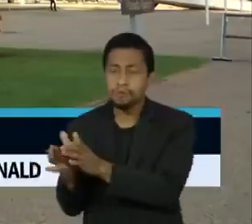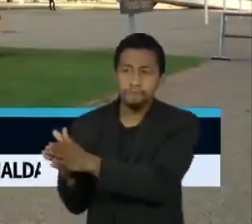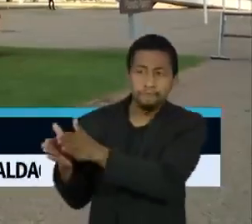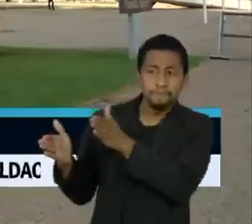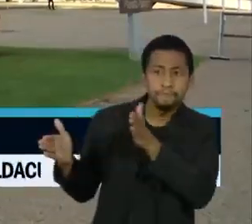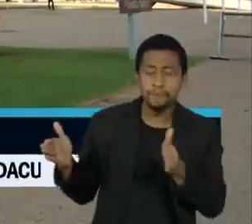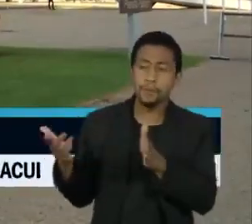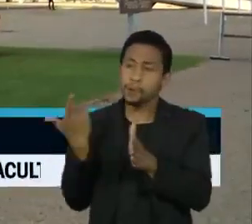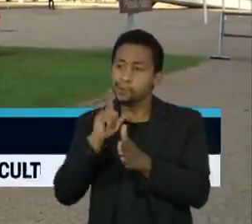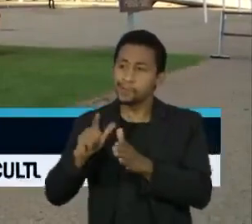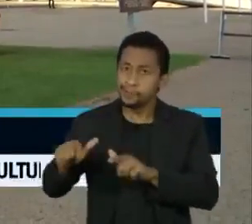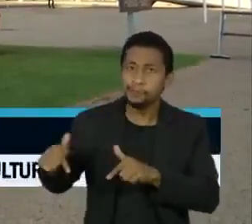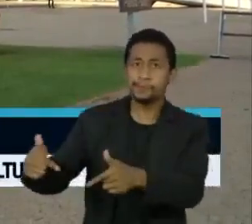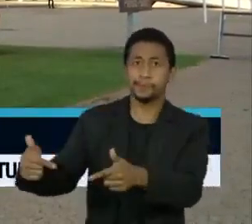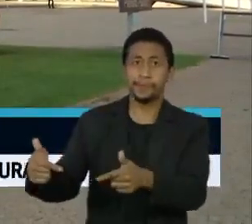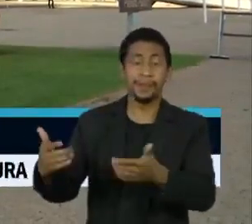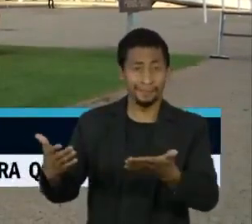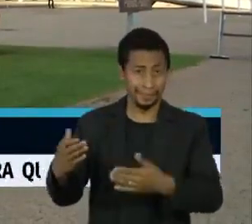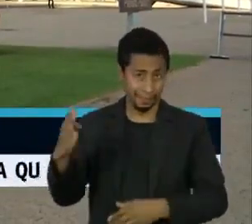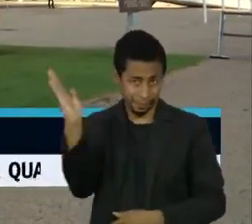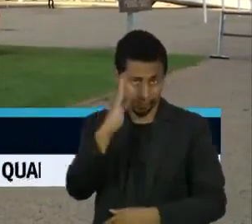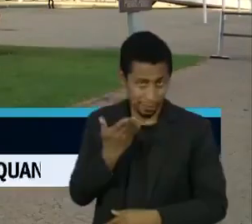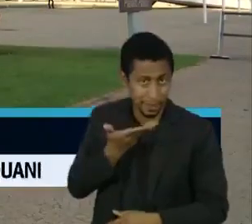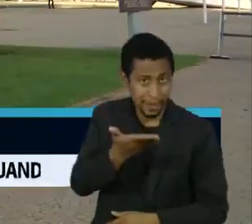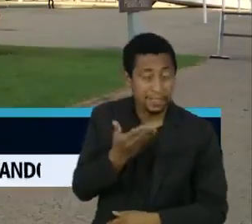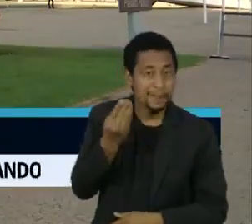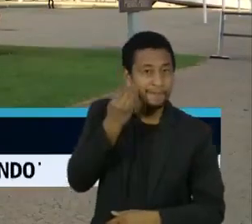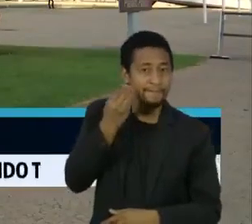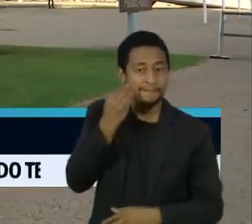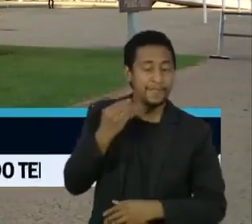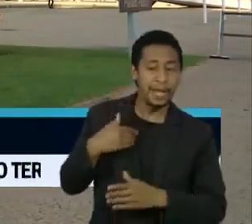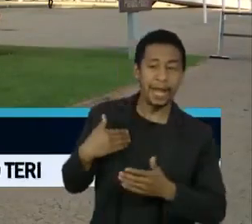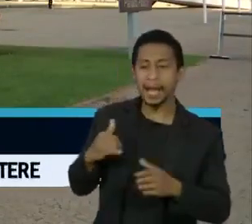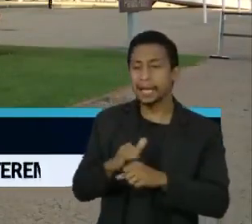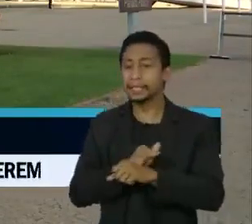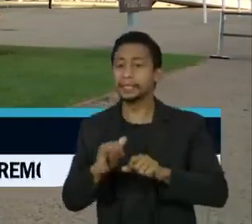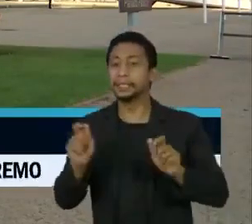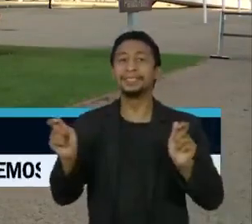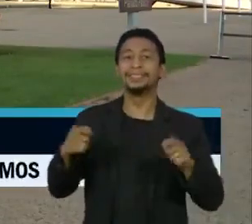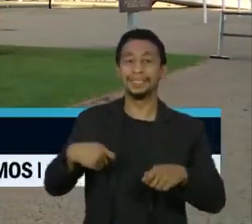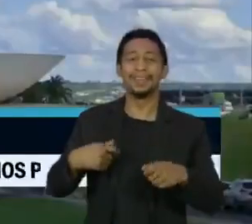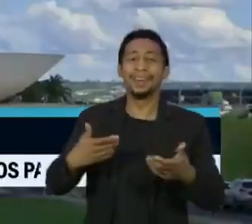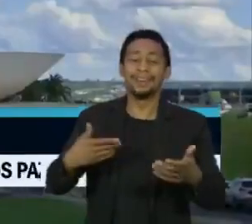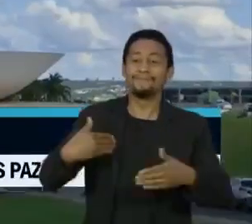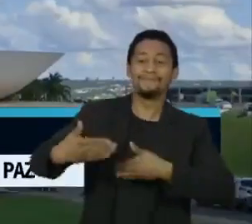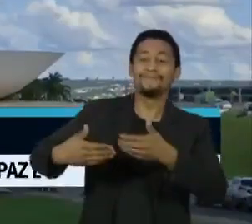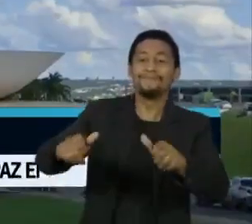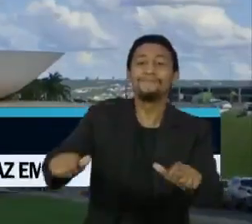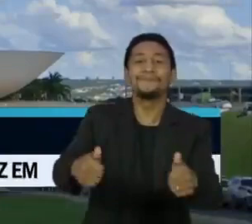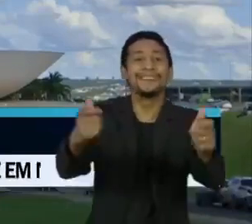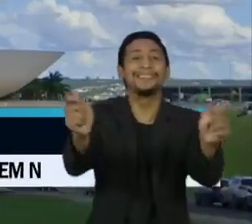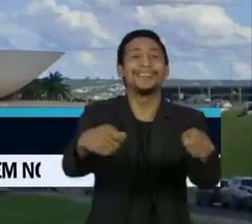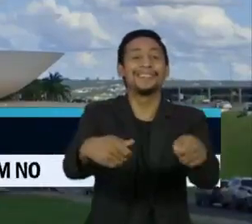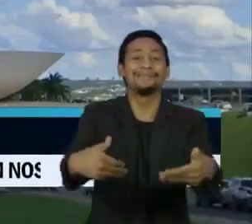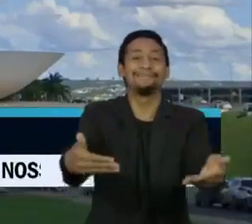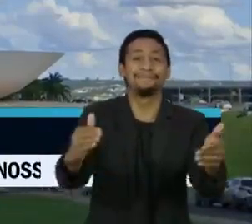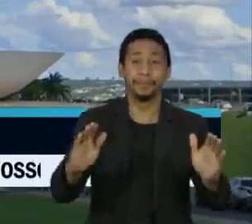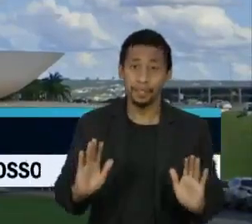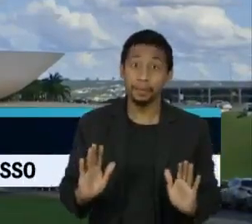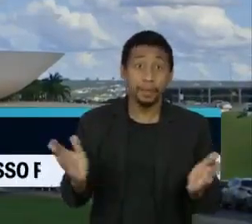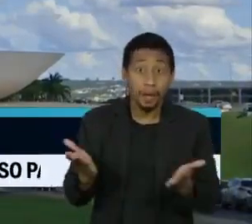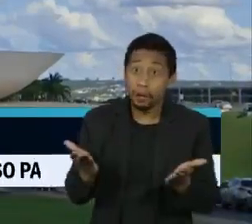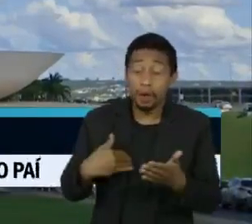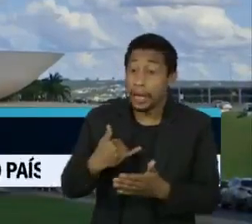prazo. Só que o governo apostou que a pandemia ia sumir com os fogos de artifício do Réveillon passado. A gente fazer esse debate atropelado vai